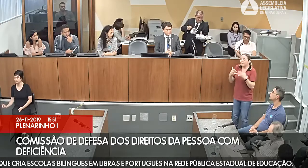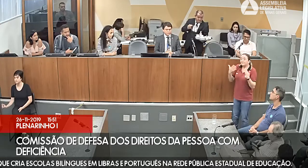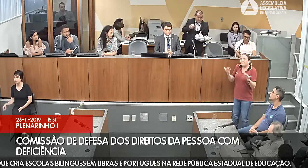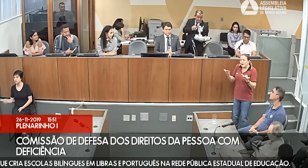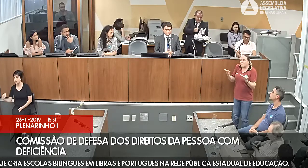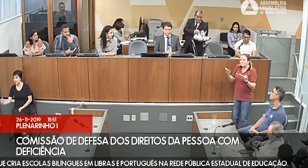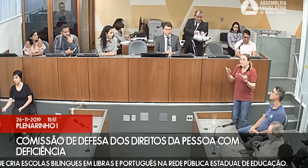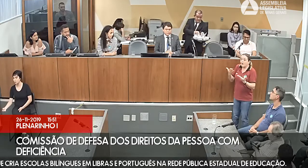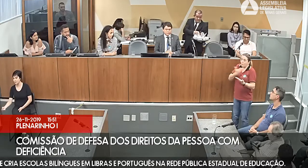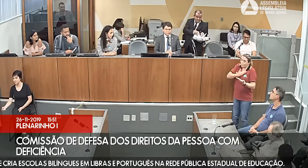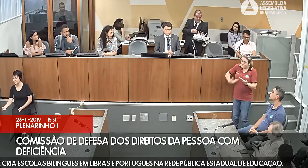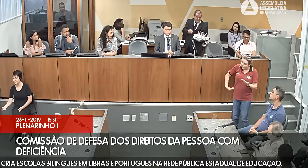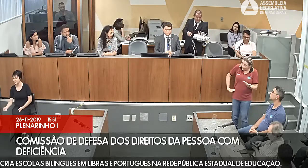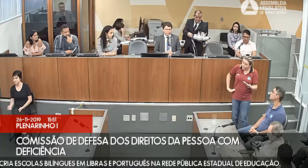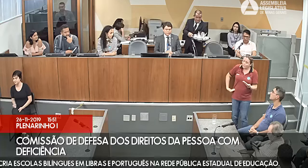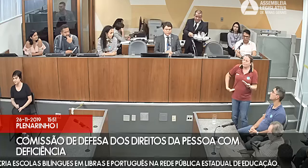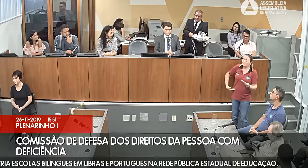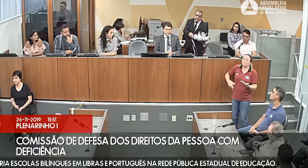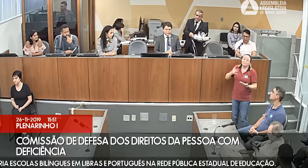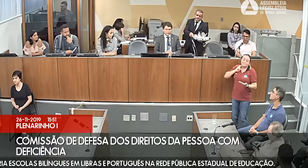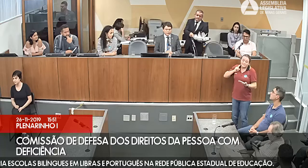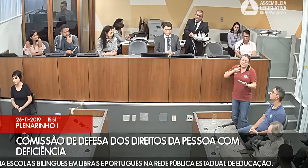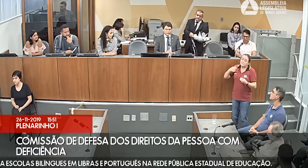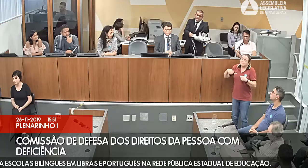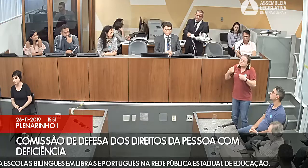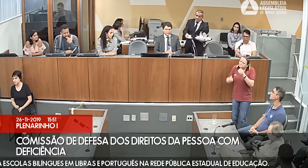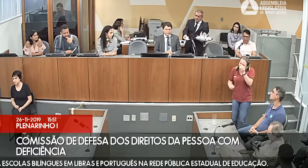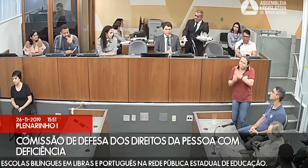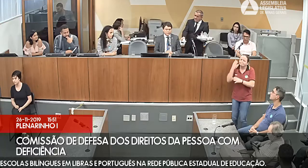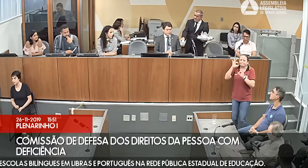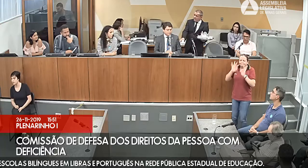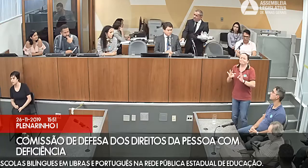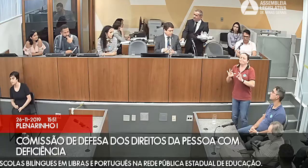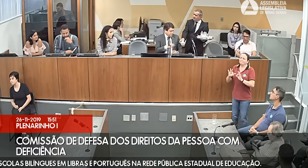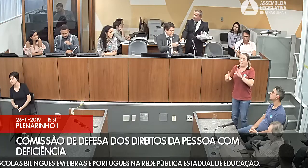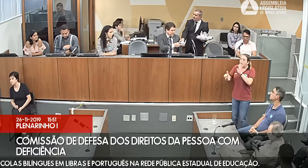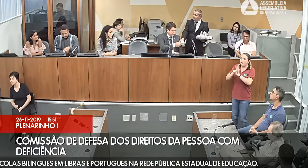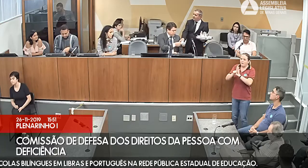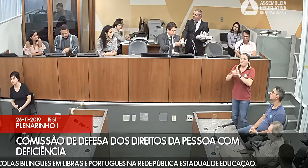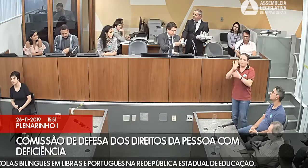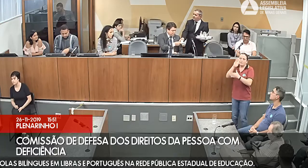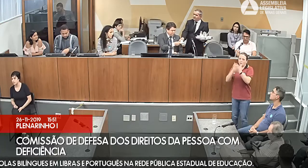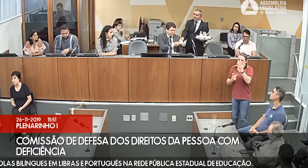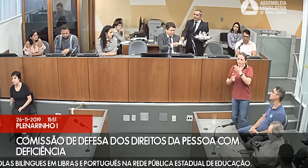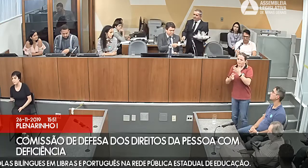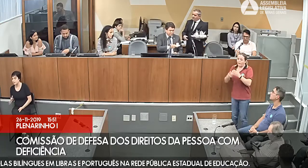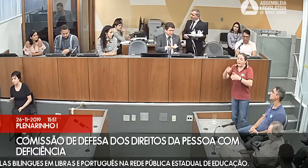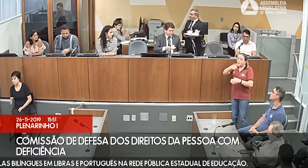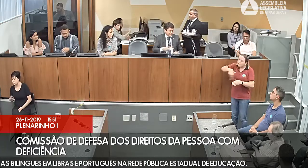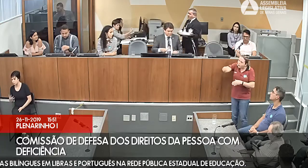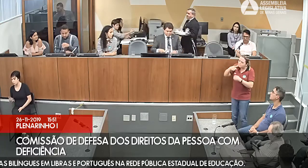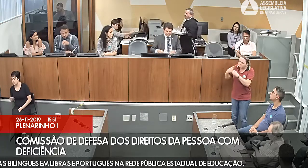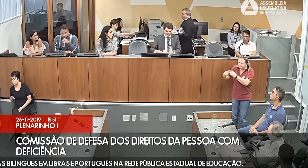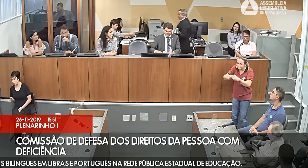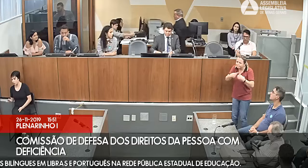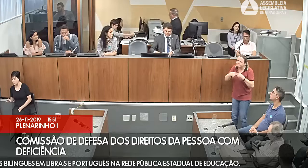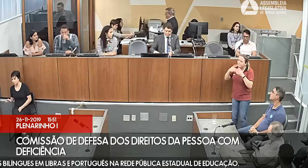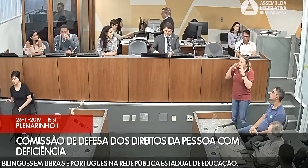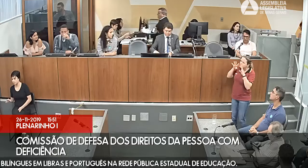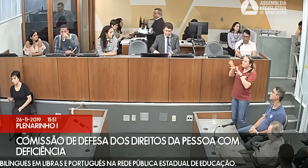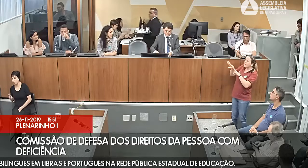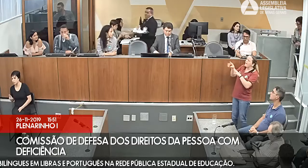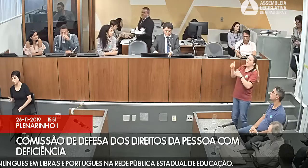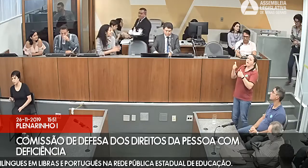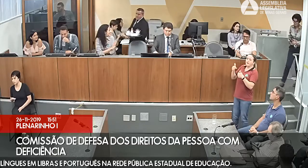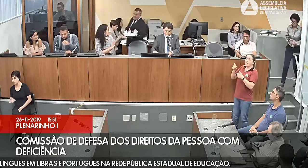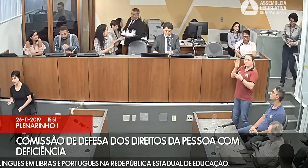Minas Gerais. A questão do modelo surdo para as crianças surdas, a importância disso na educação. Nós temos no